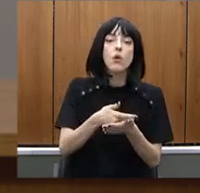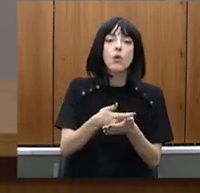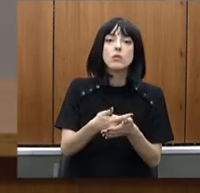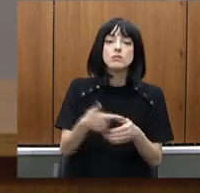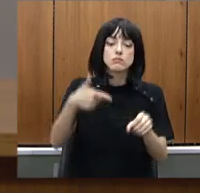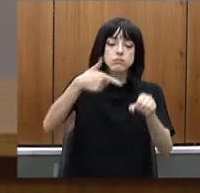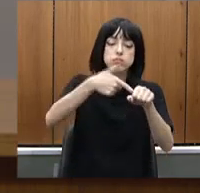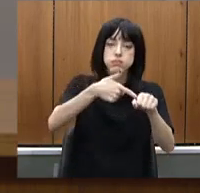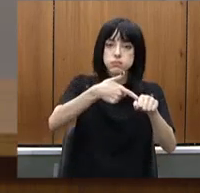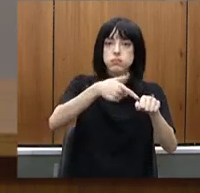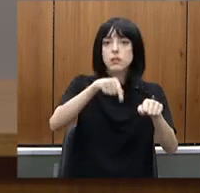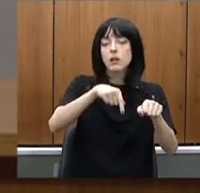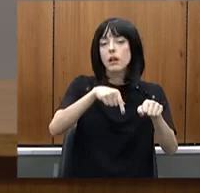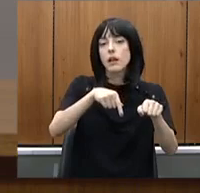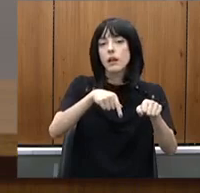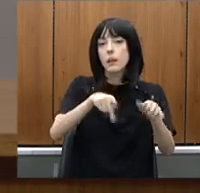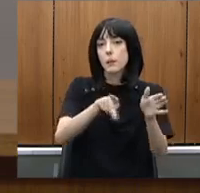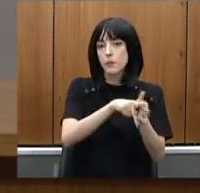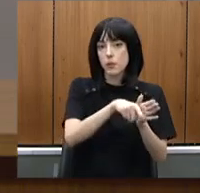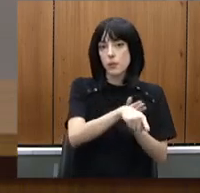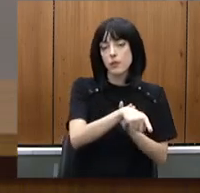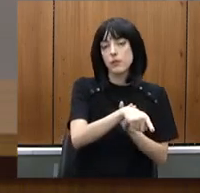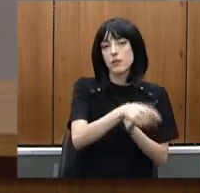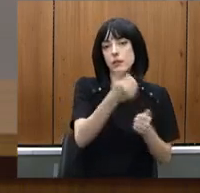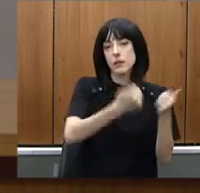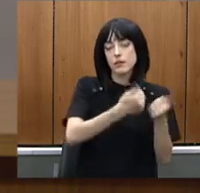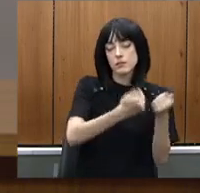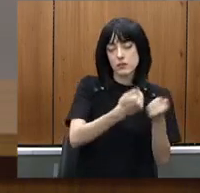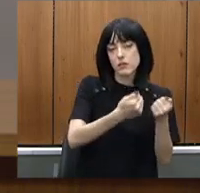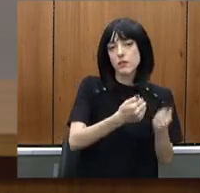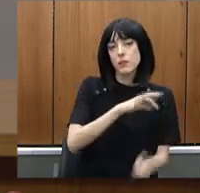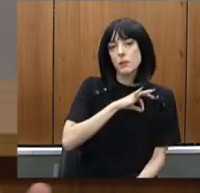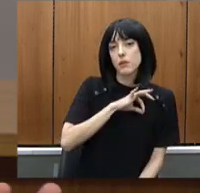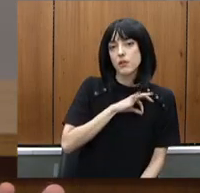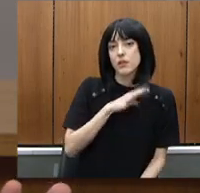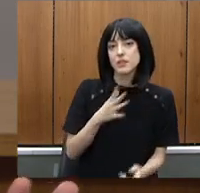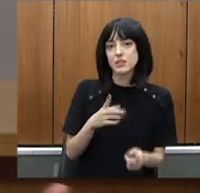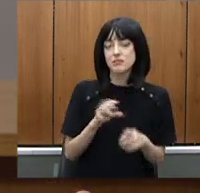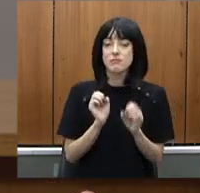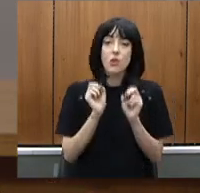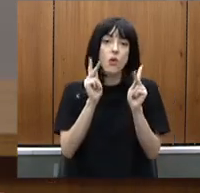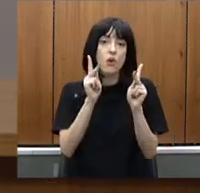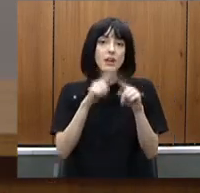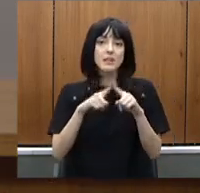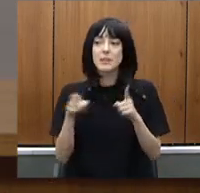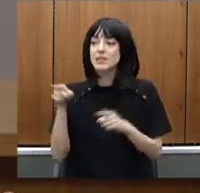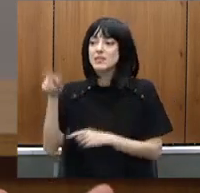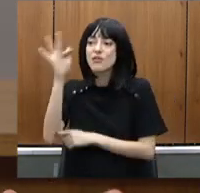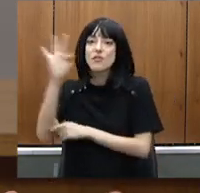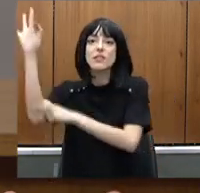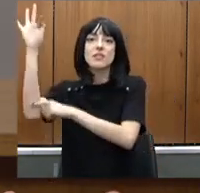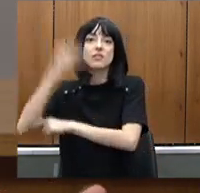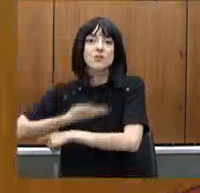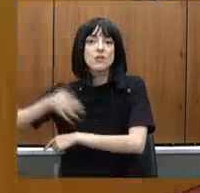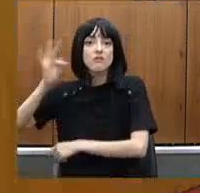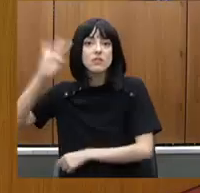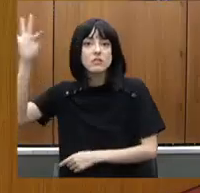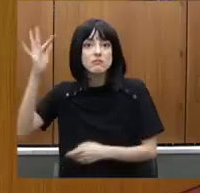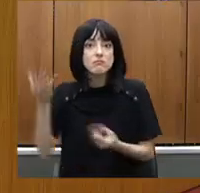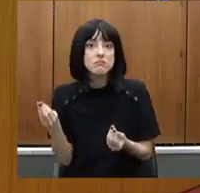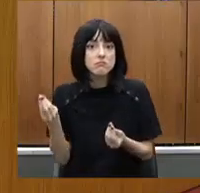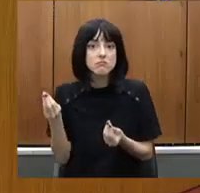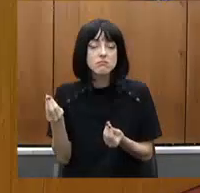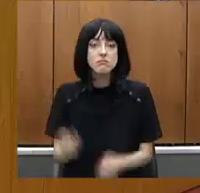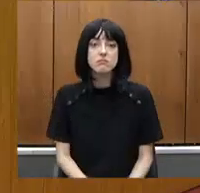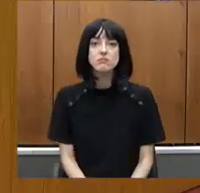Polícia Militar o governo federal deu para ela atuar Então essa é uma questão eu Rodrigo você tratando uma vez nós fizemos